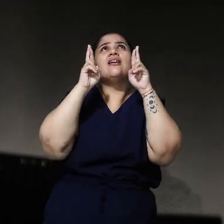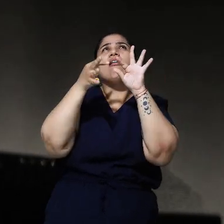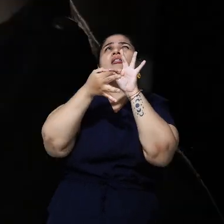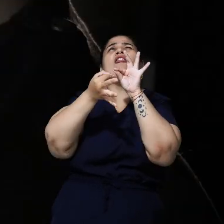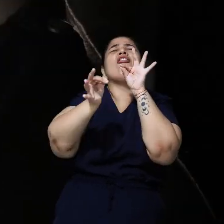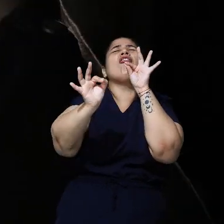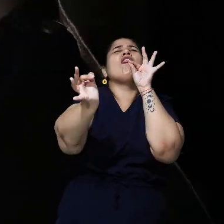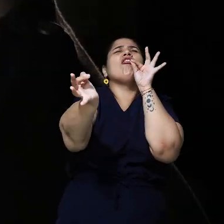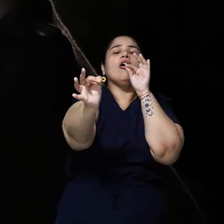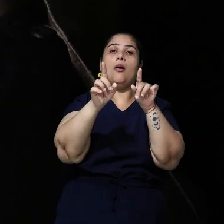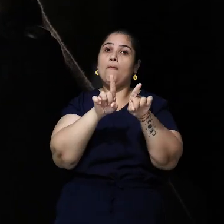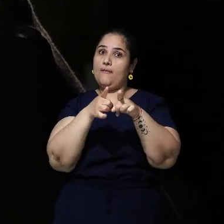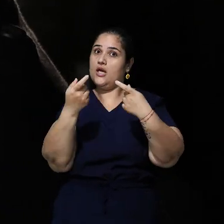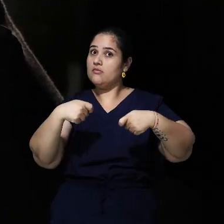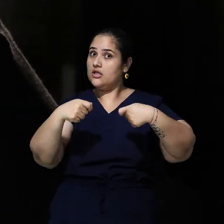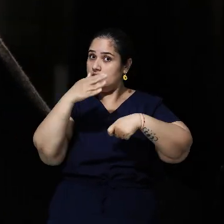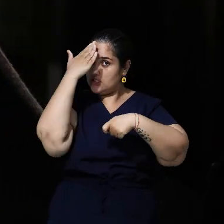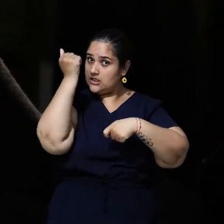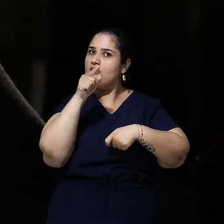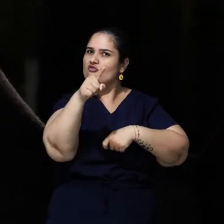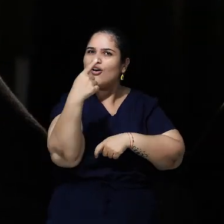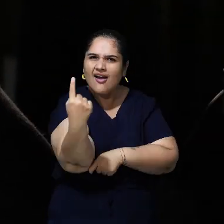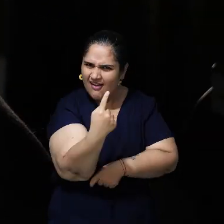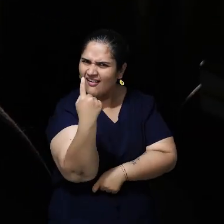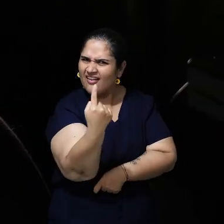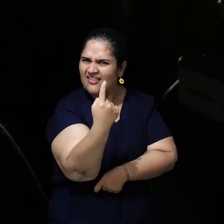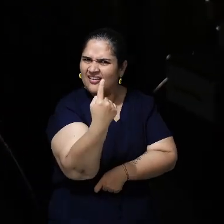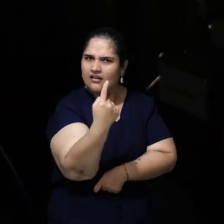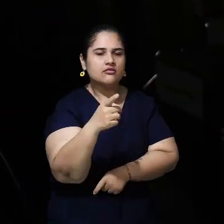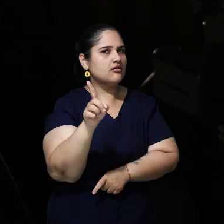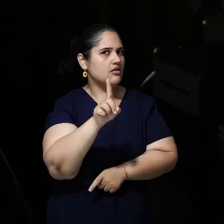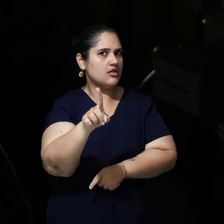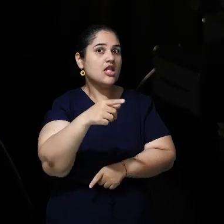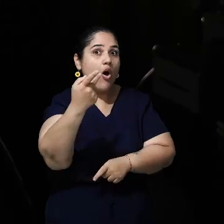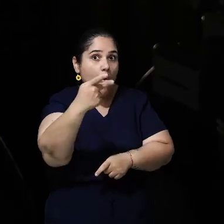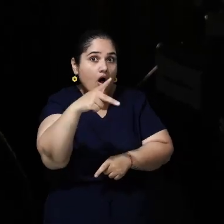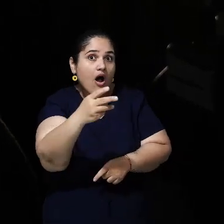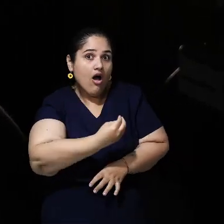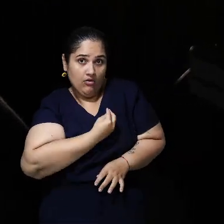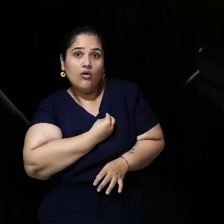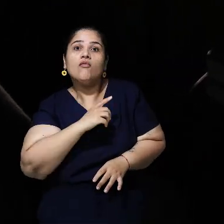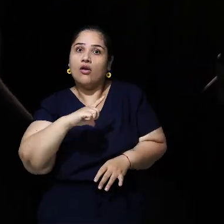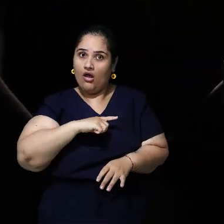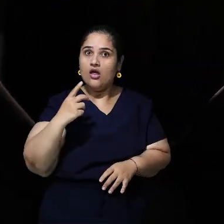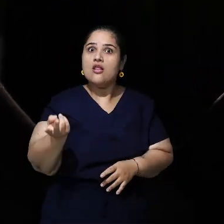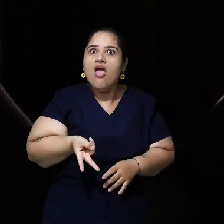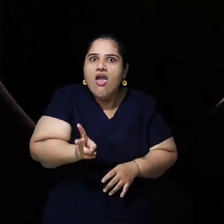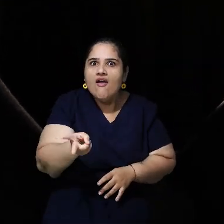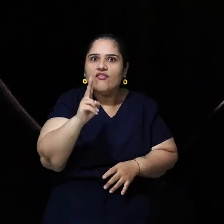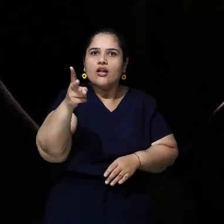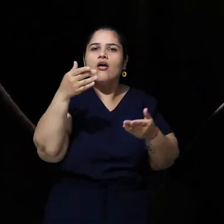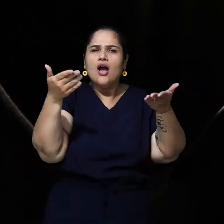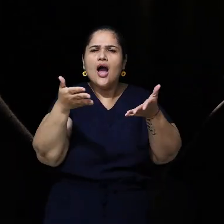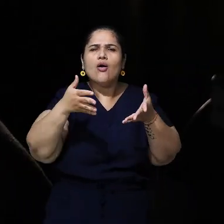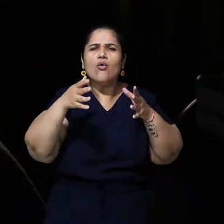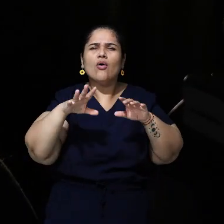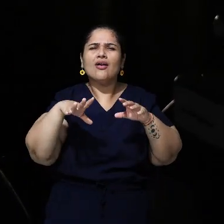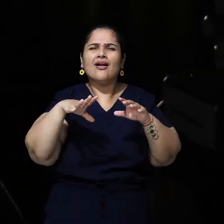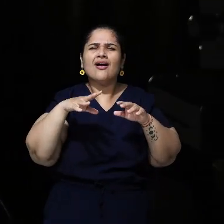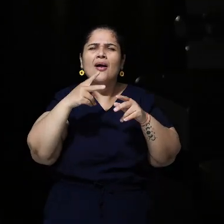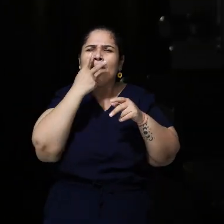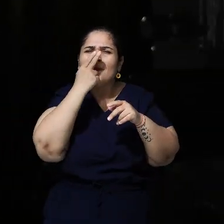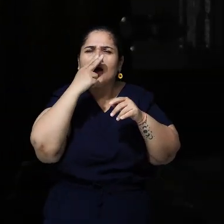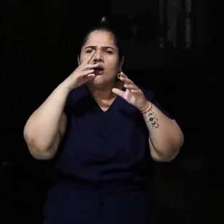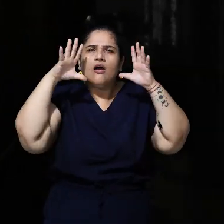que saiba, você não está sozinho. Sua vida tem valor. E mesmo que agora tudo pareça escuro, há luz no